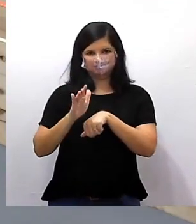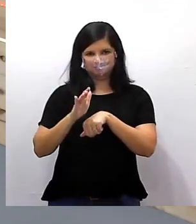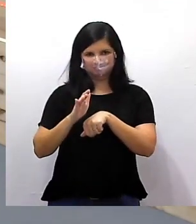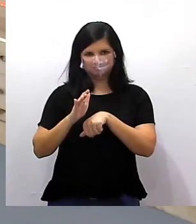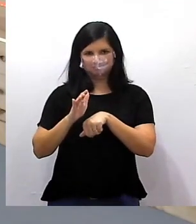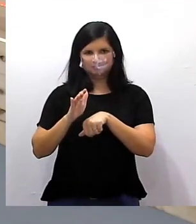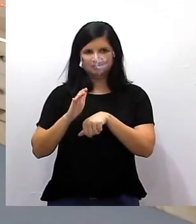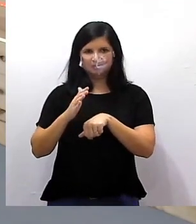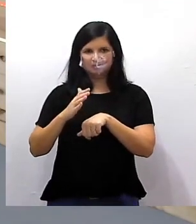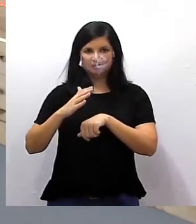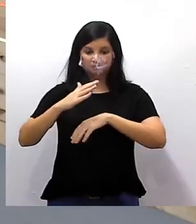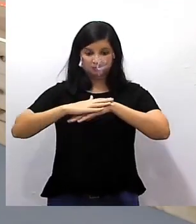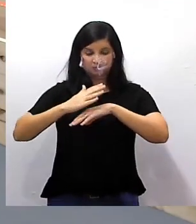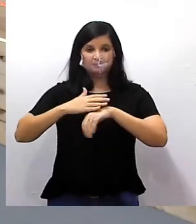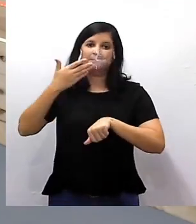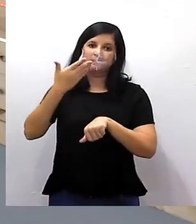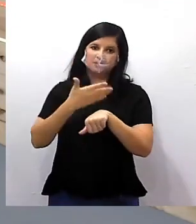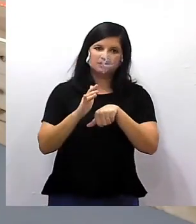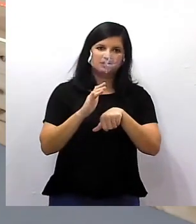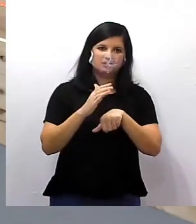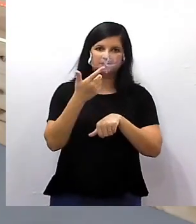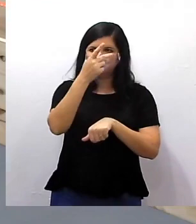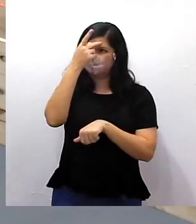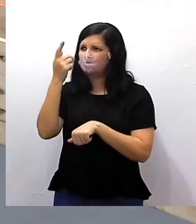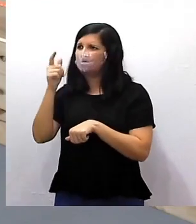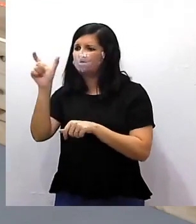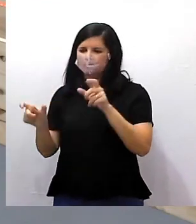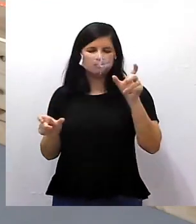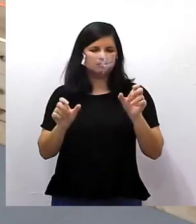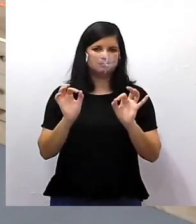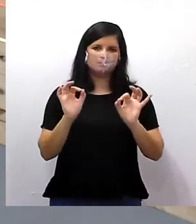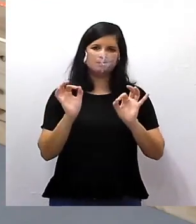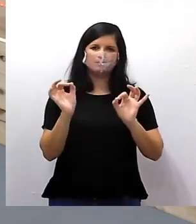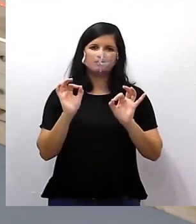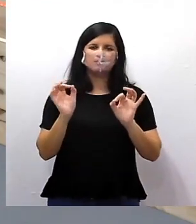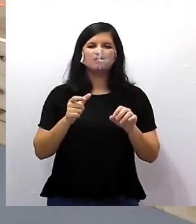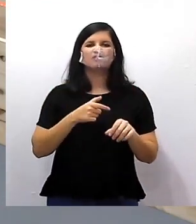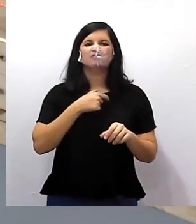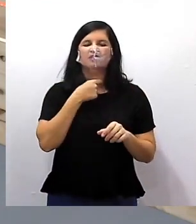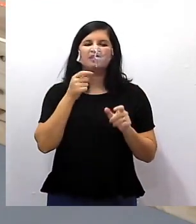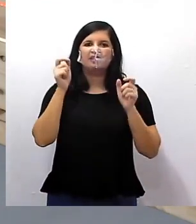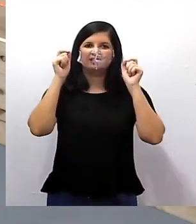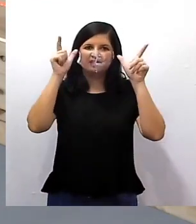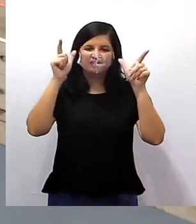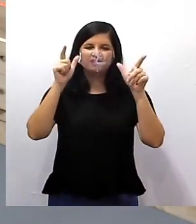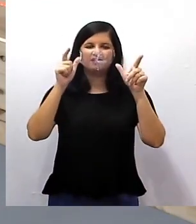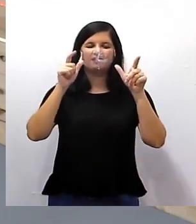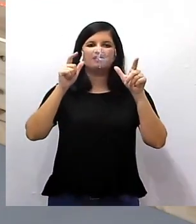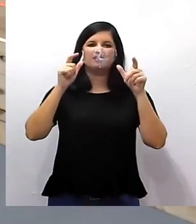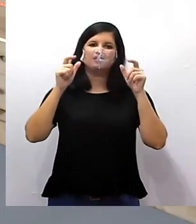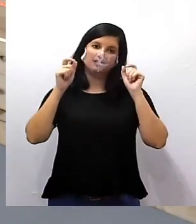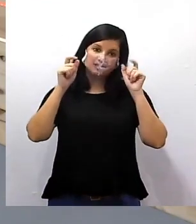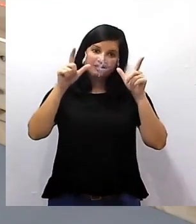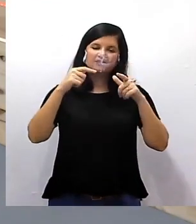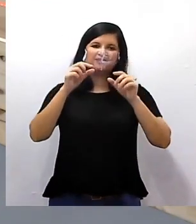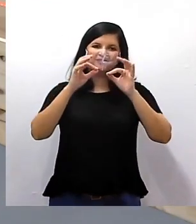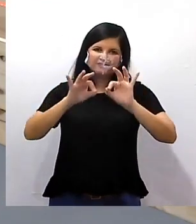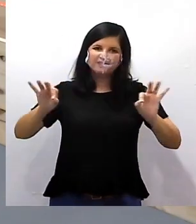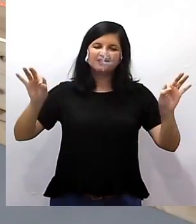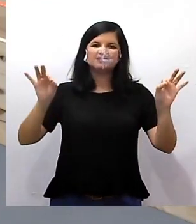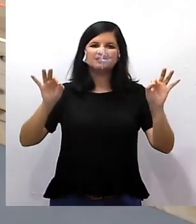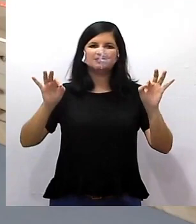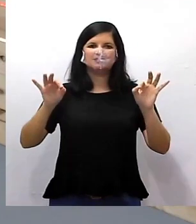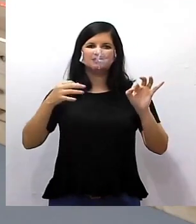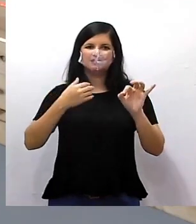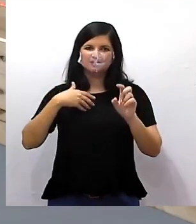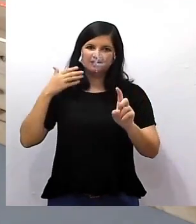quem praticou a ação de fato. Quando a gente trabalha esse assunto, voz ativa e voz passiva, né? Voz ativa é quando eu crio uma frase e eu